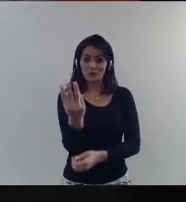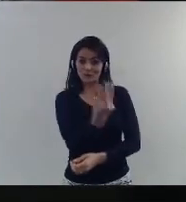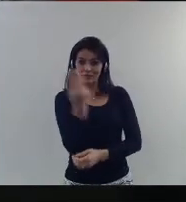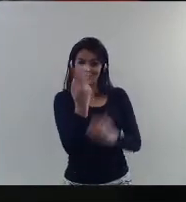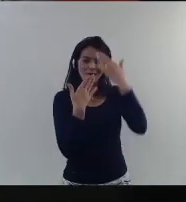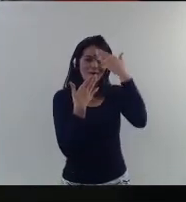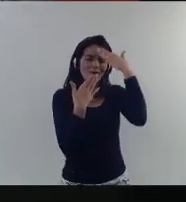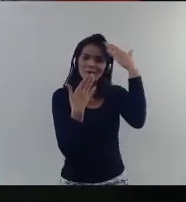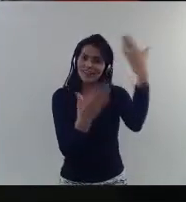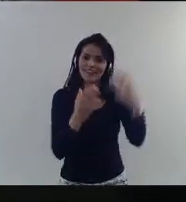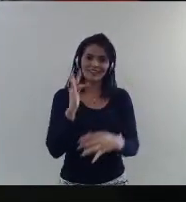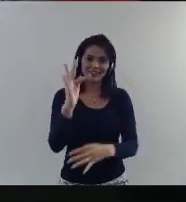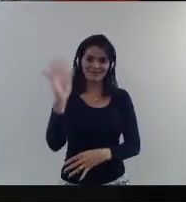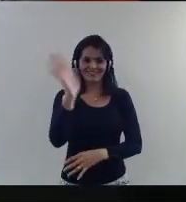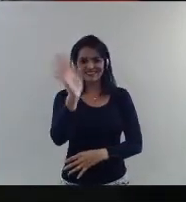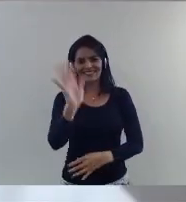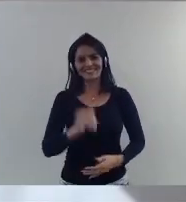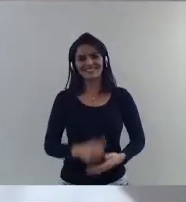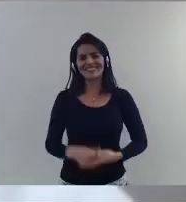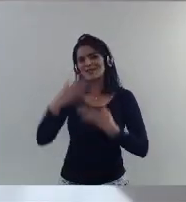Muitíssimo obrigado. Até a próxima, gente. Obrigado, pessoal.